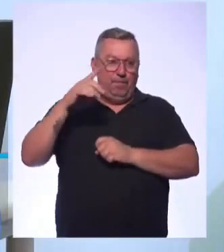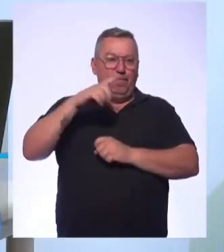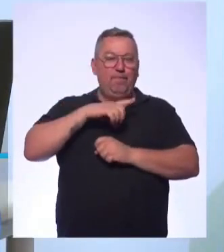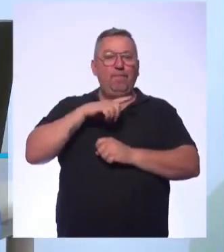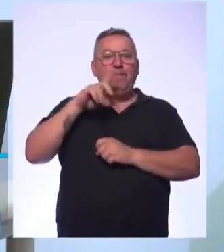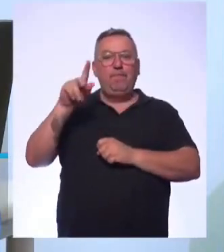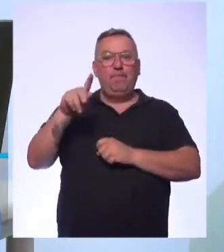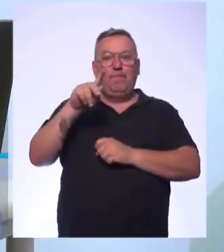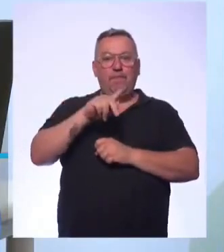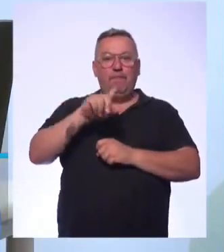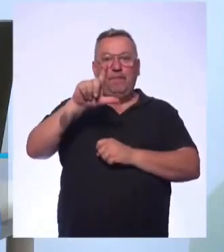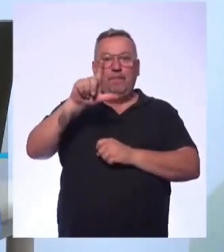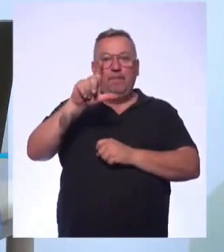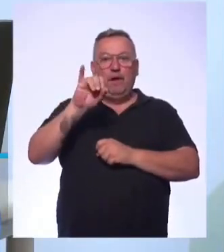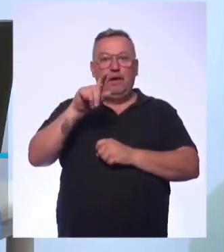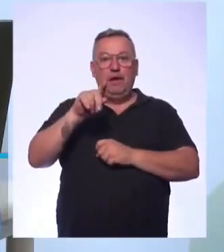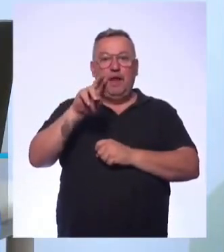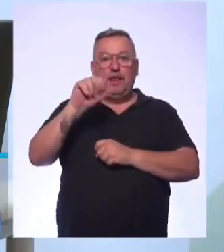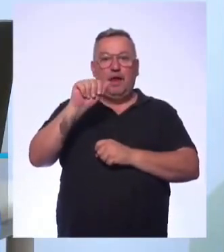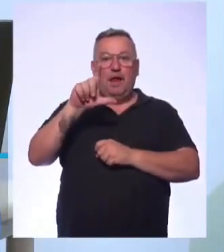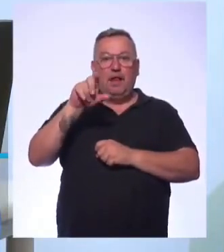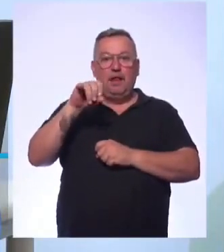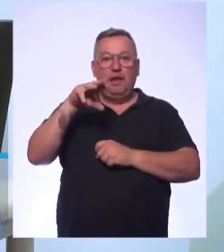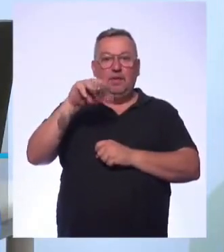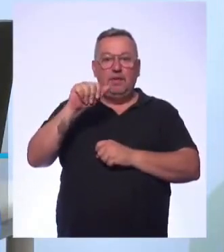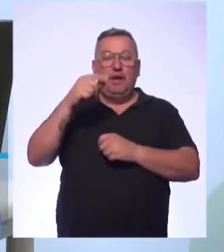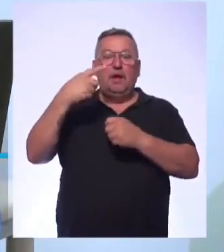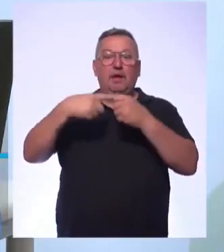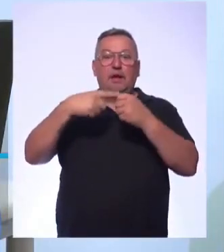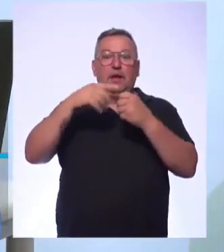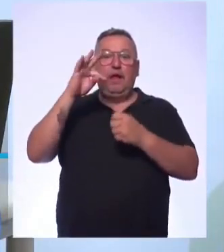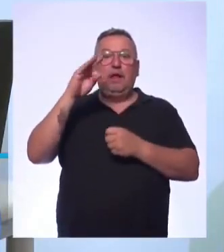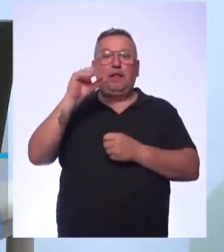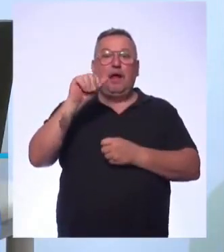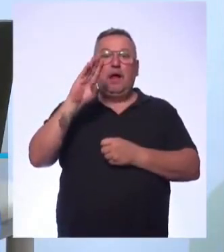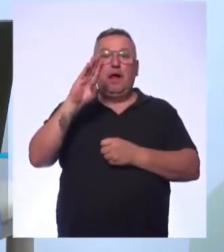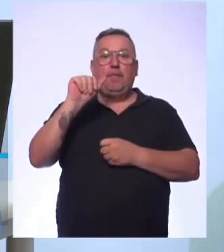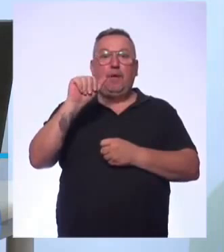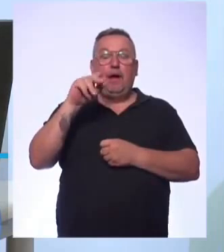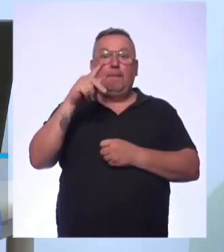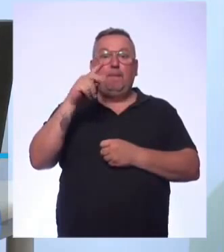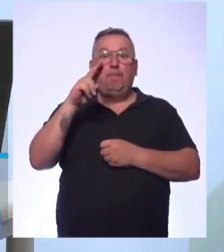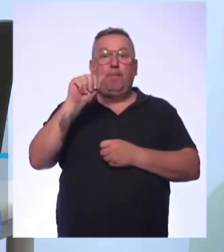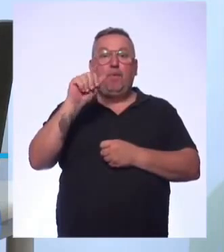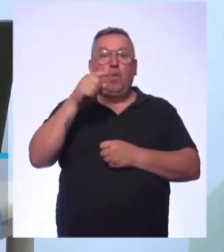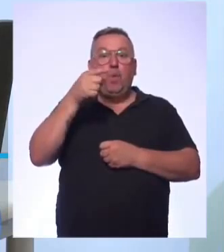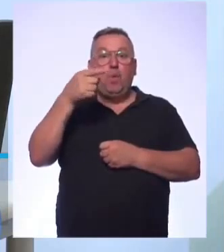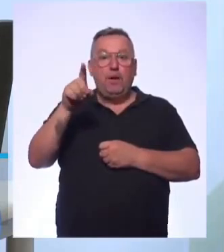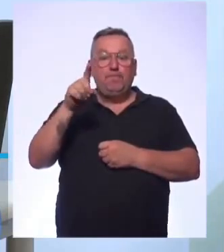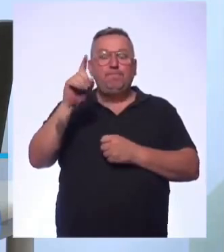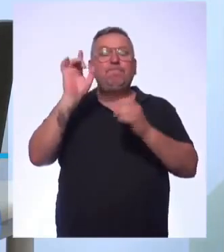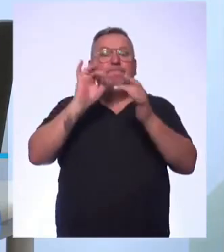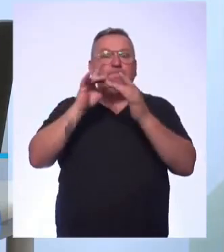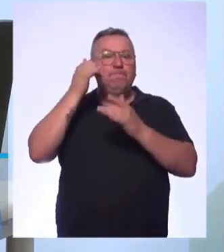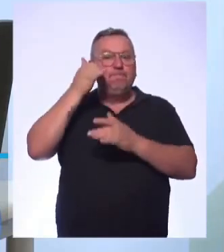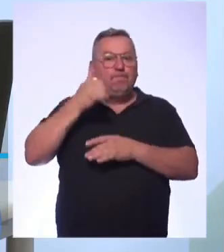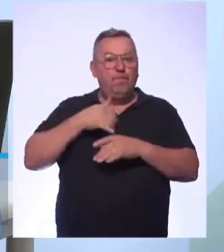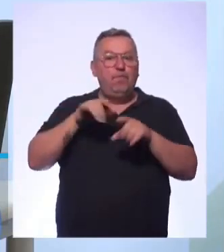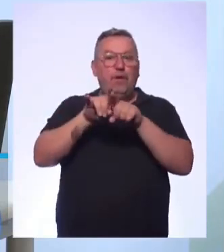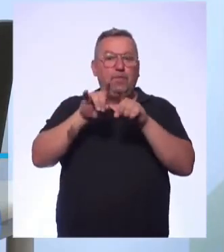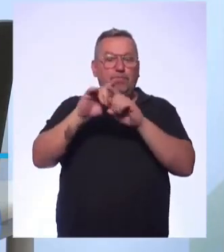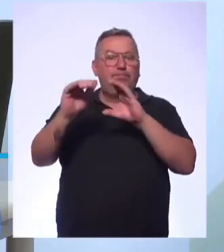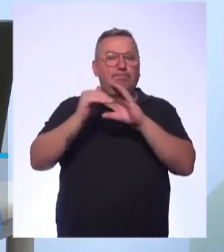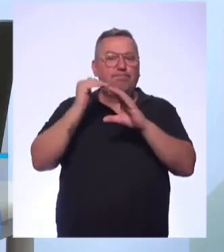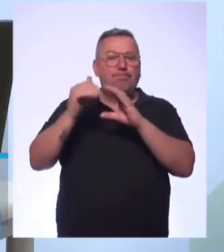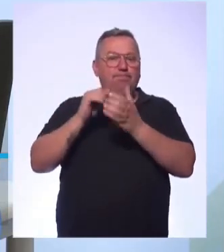a professora Liandra Lima, de Tabapuã, da EE Capital Horácio. Ela entrou em contato comigo, inclusive enviou